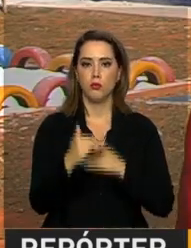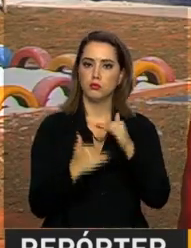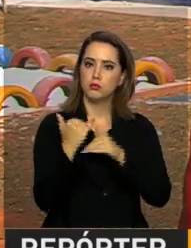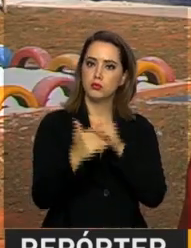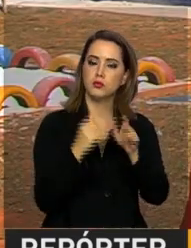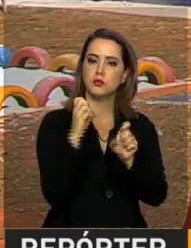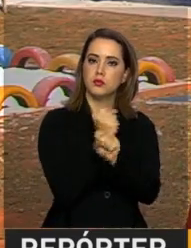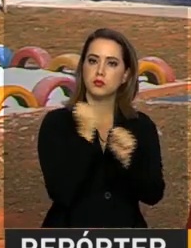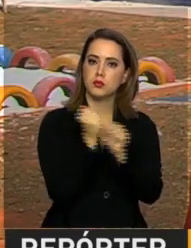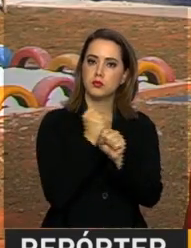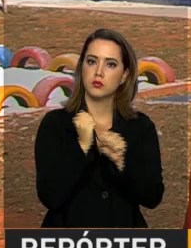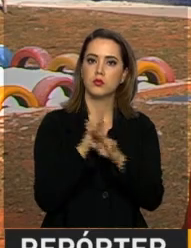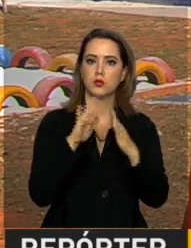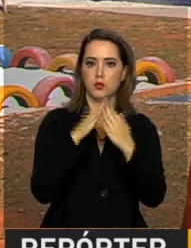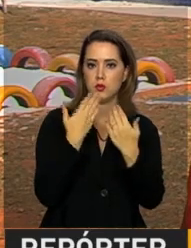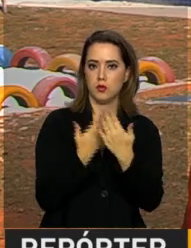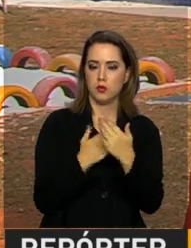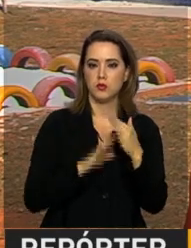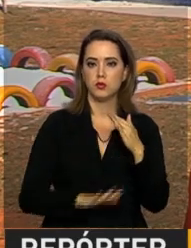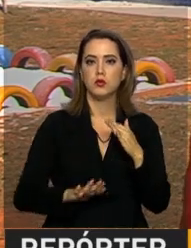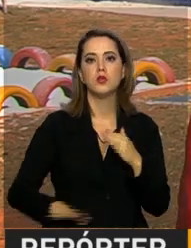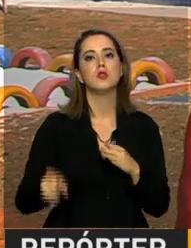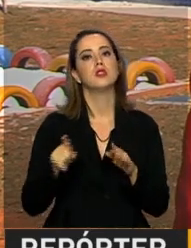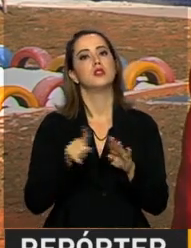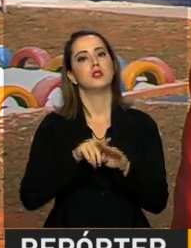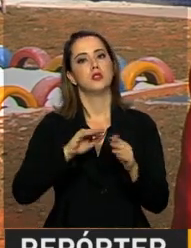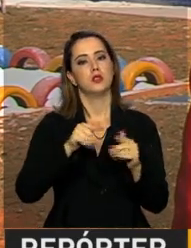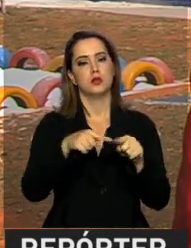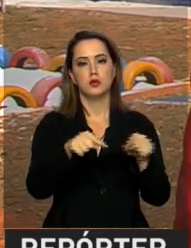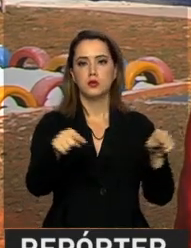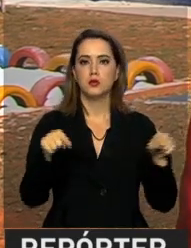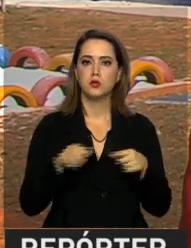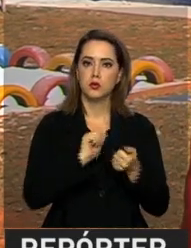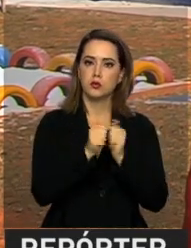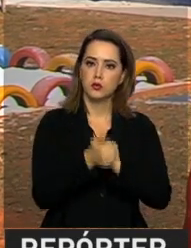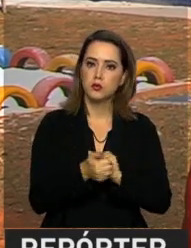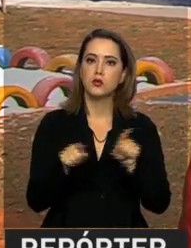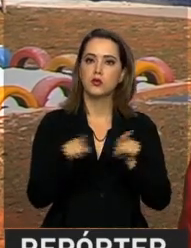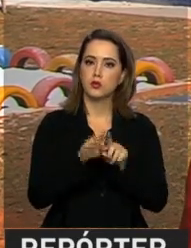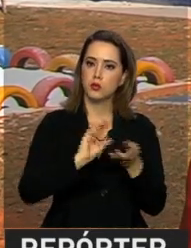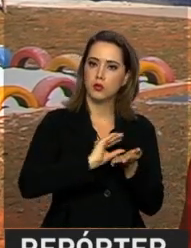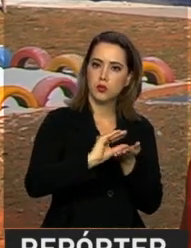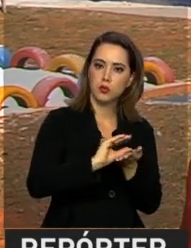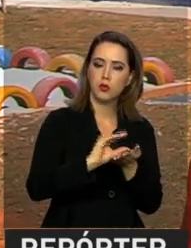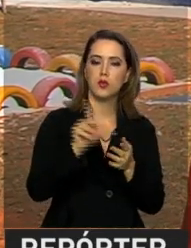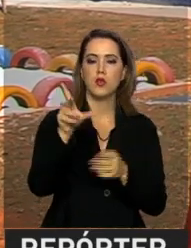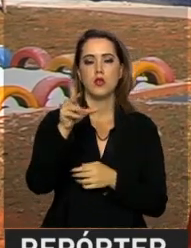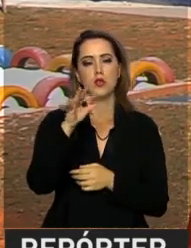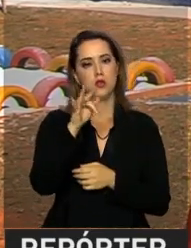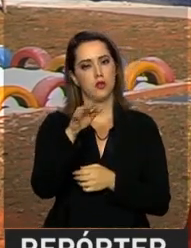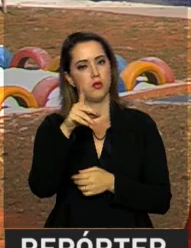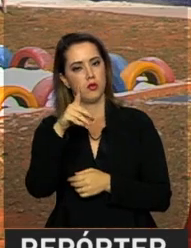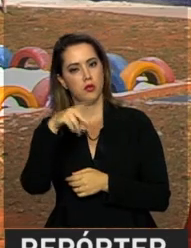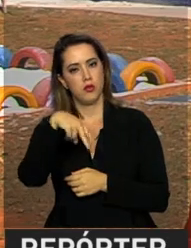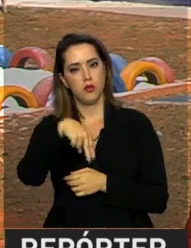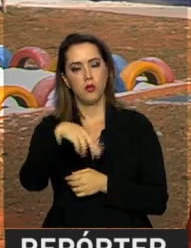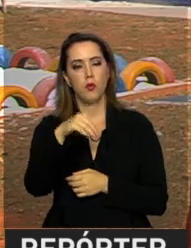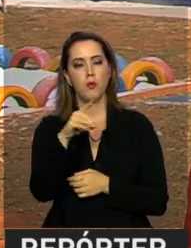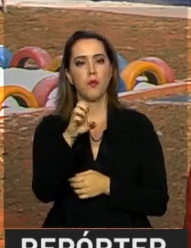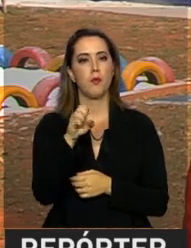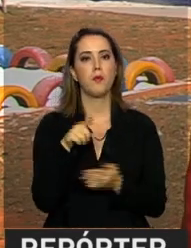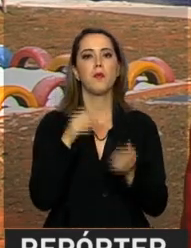como creches escolas e quadras de esporte assim como repasse de recursos entre o fnd municípios e